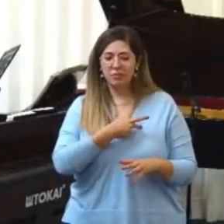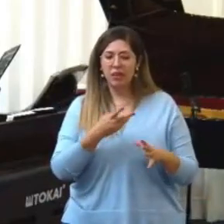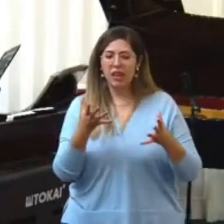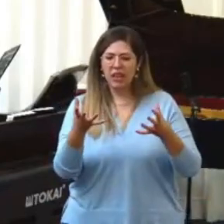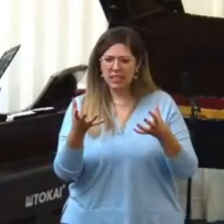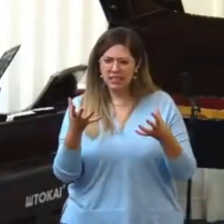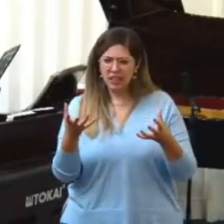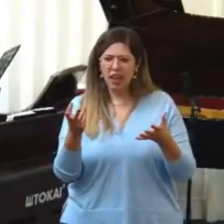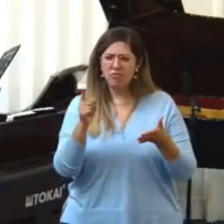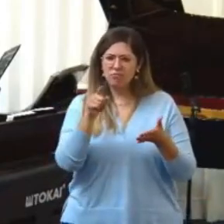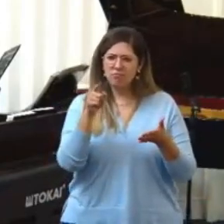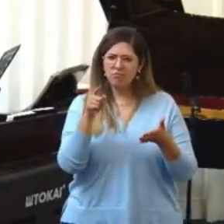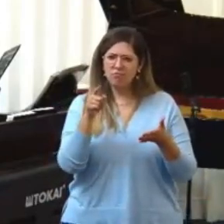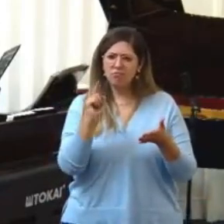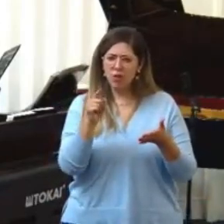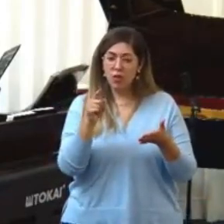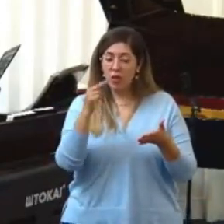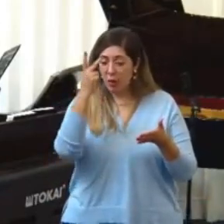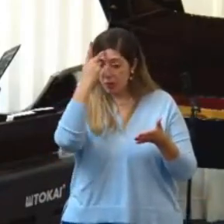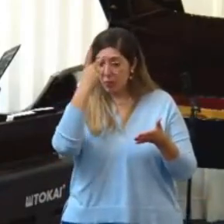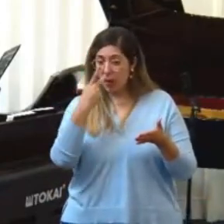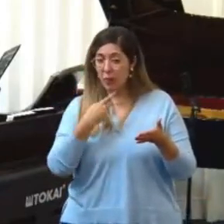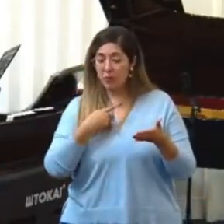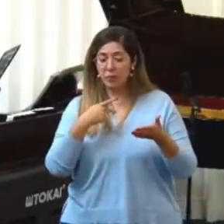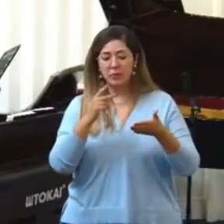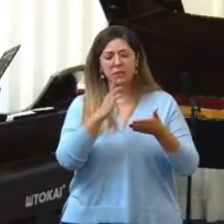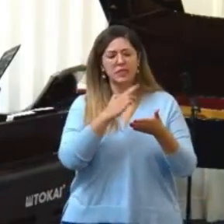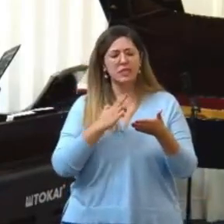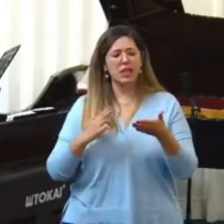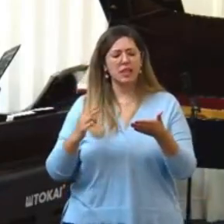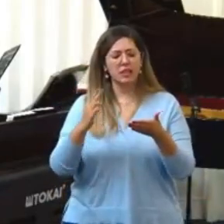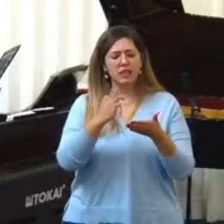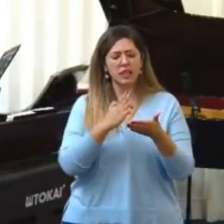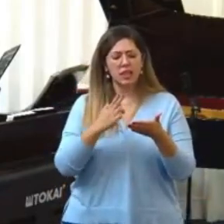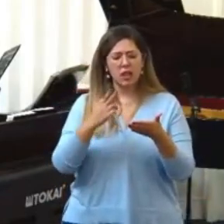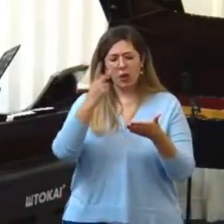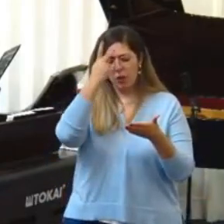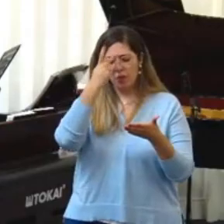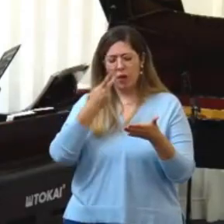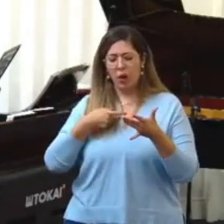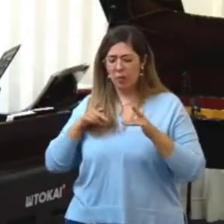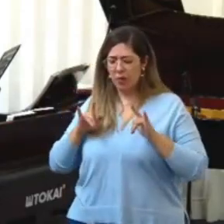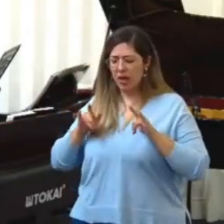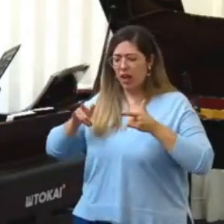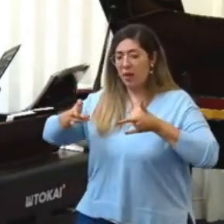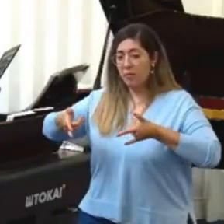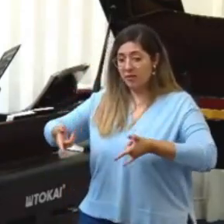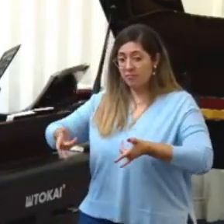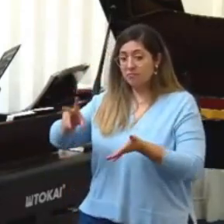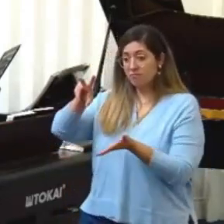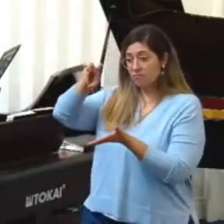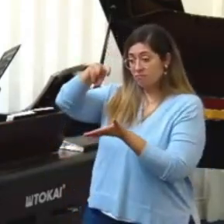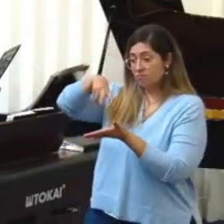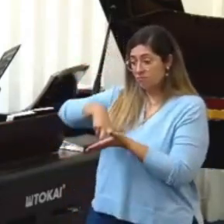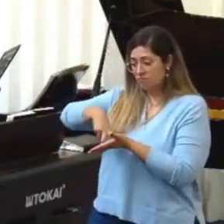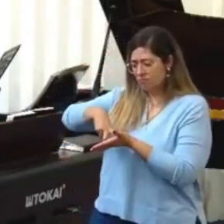a você mesmo no seu quarto, de joelhos diante da sua cama.